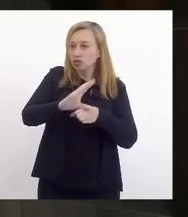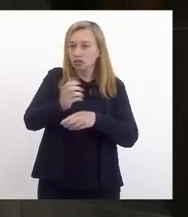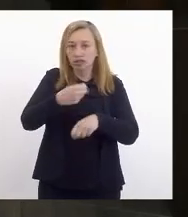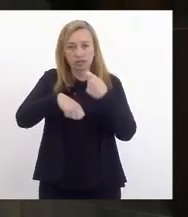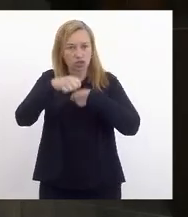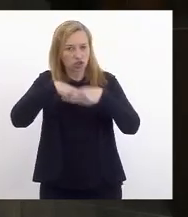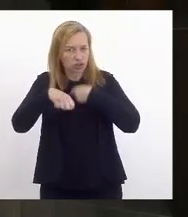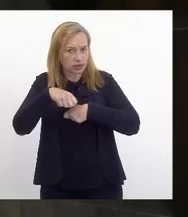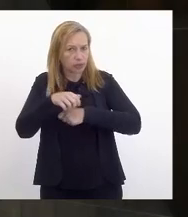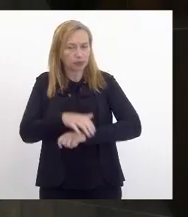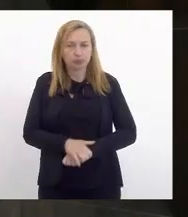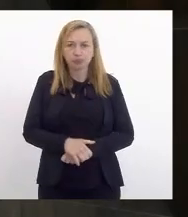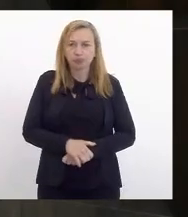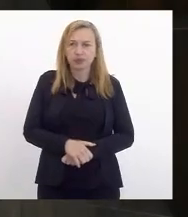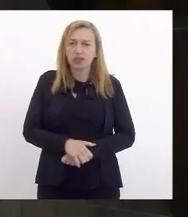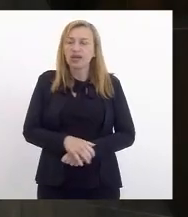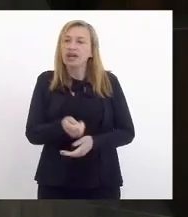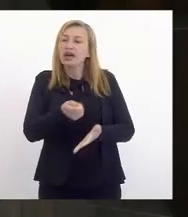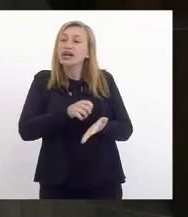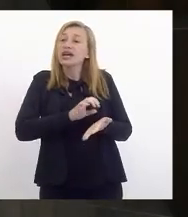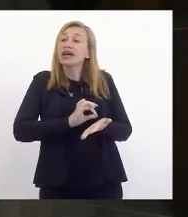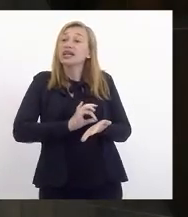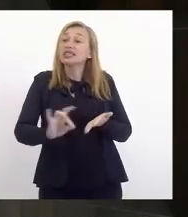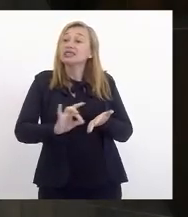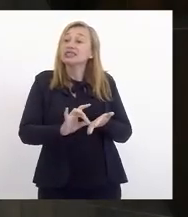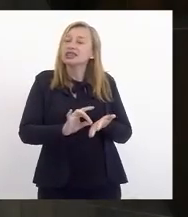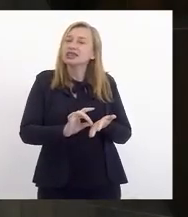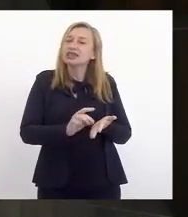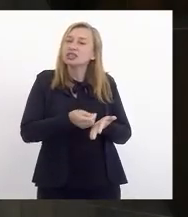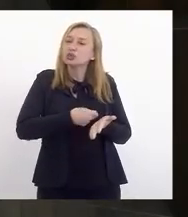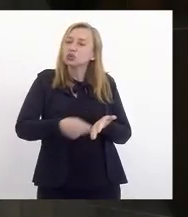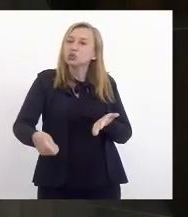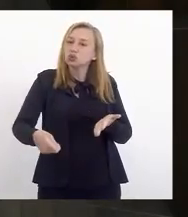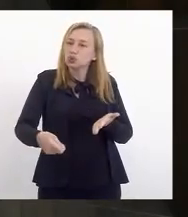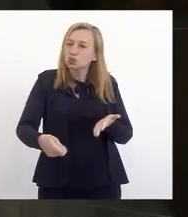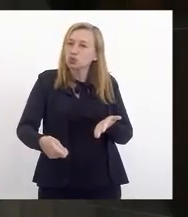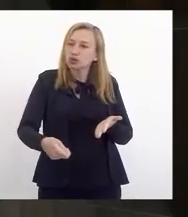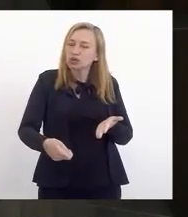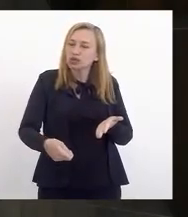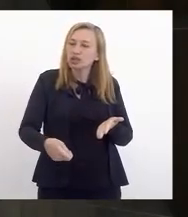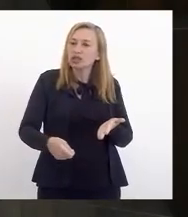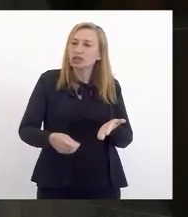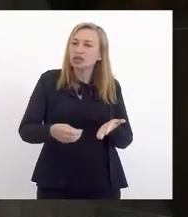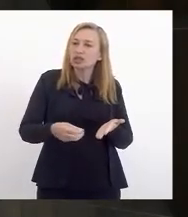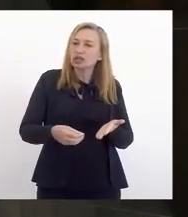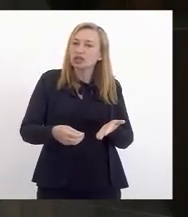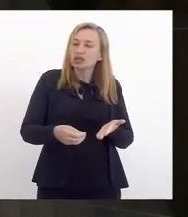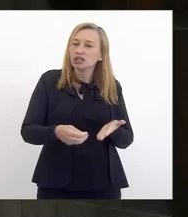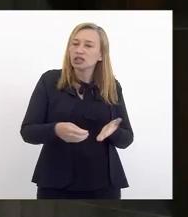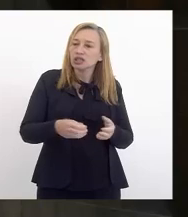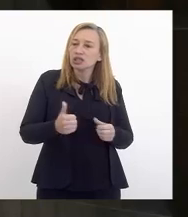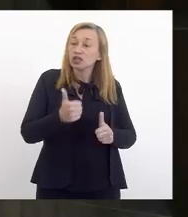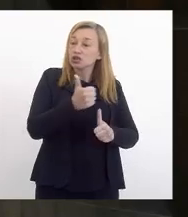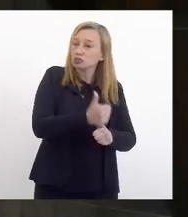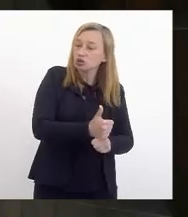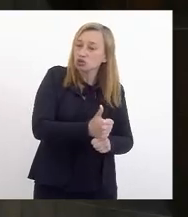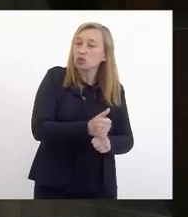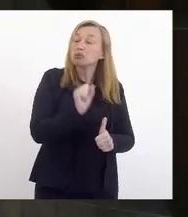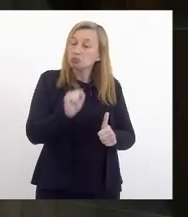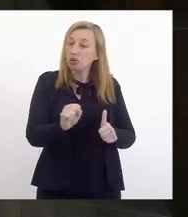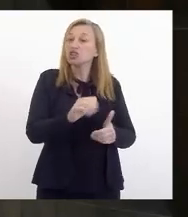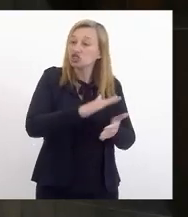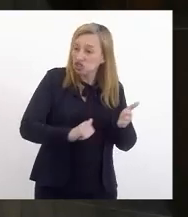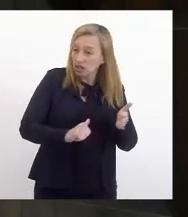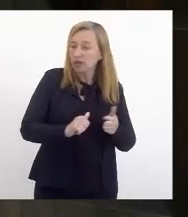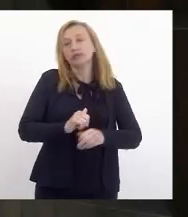Administração. E a caneta que bota pode ser a caneta que tira. Por via de consequência,